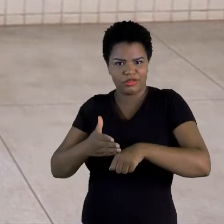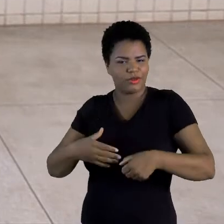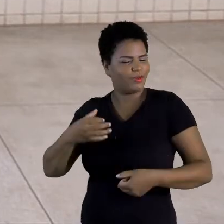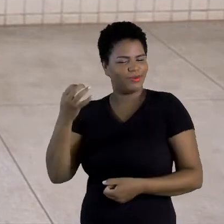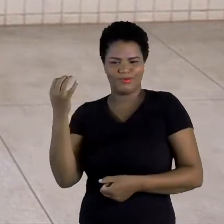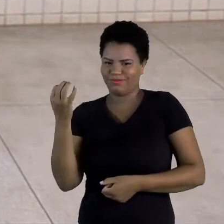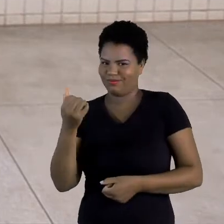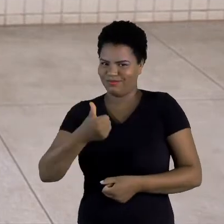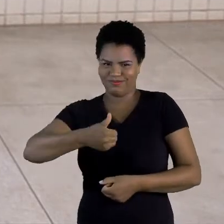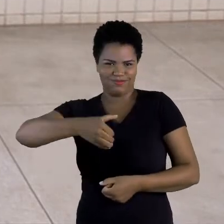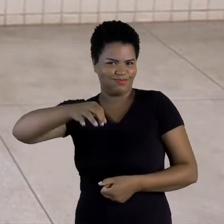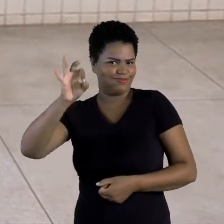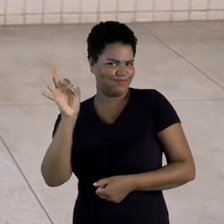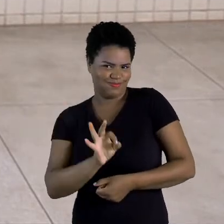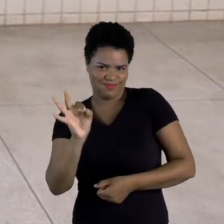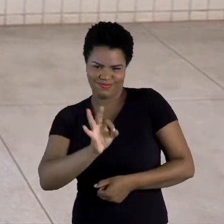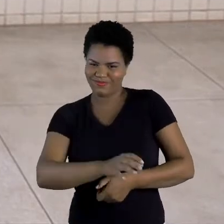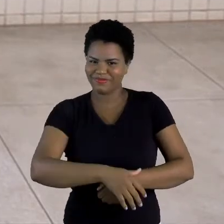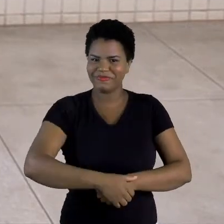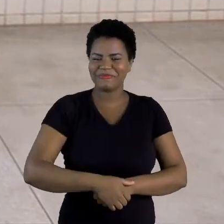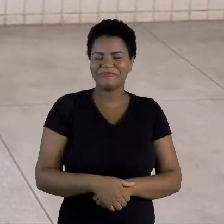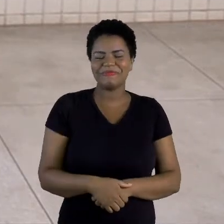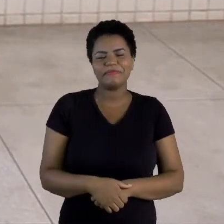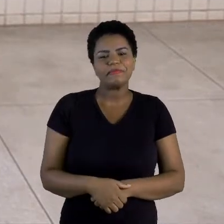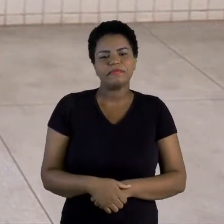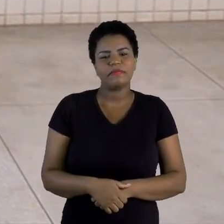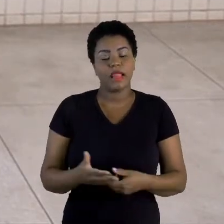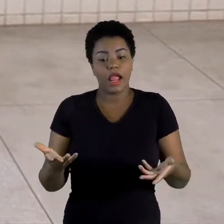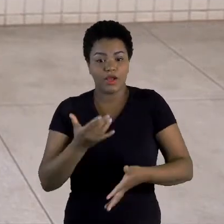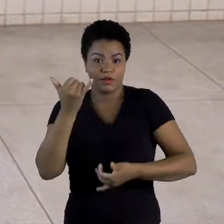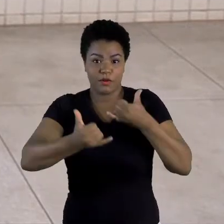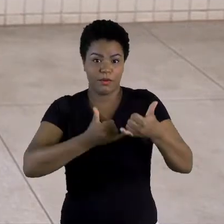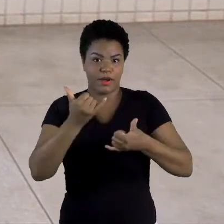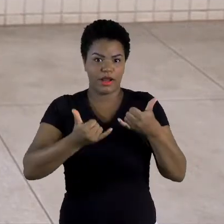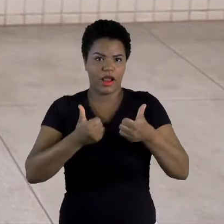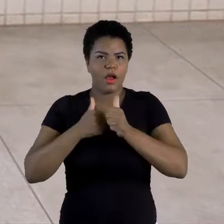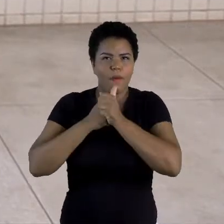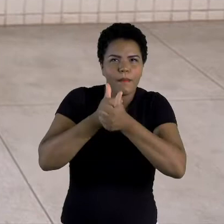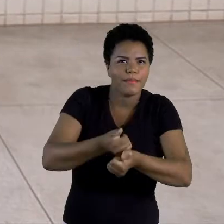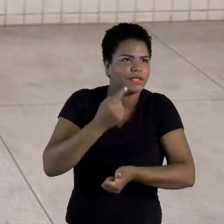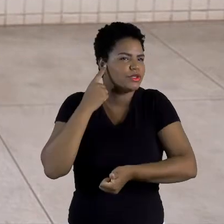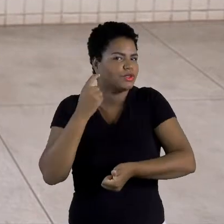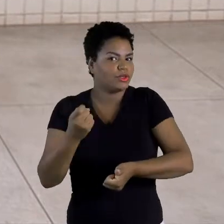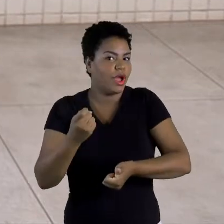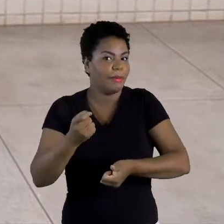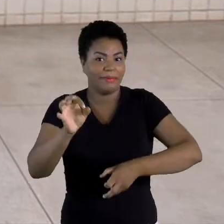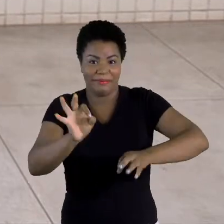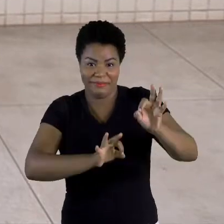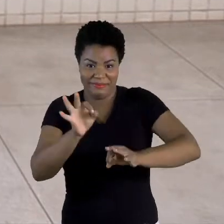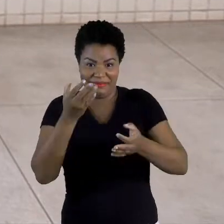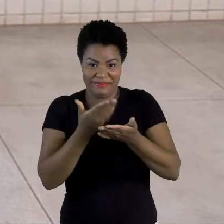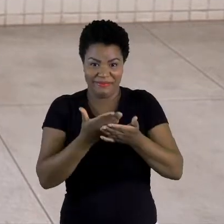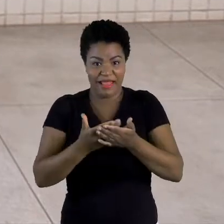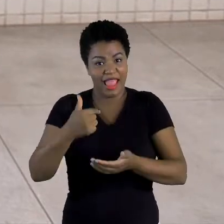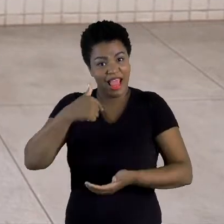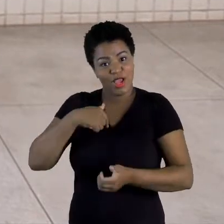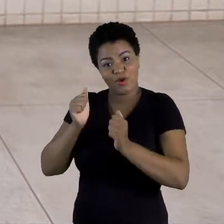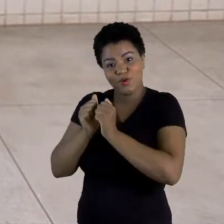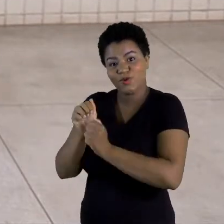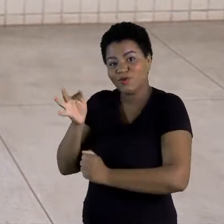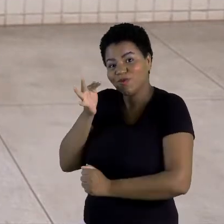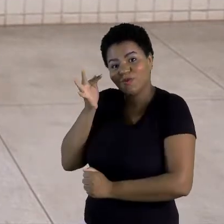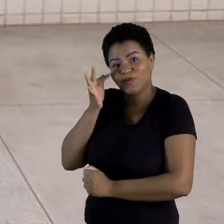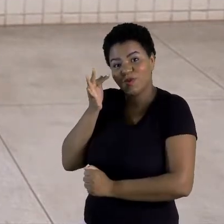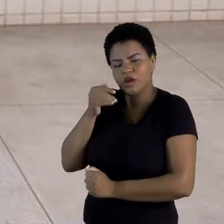10. Agora nós vamos brincar um pouquinho, seguindo o som. Para preparar essa aula, eu e a Francisquinha, nós assistimos